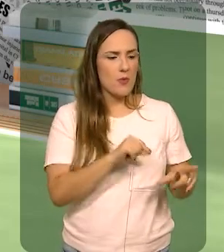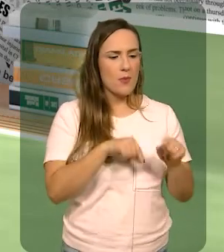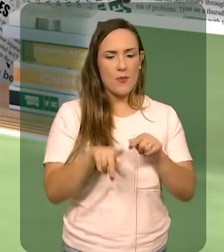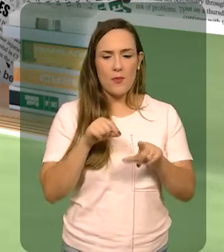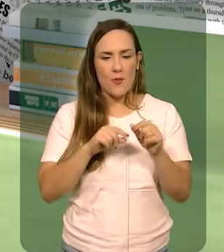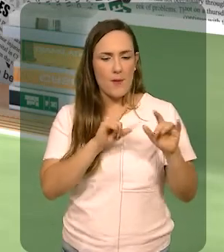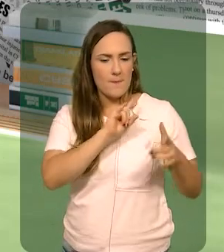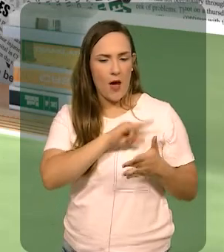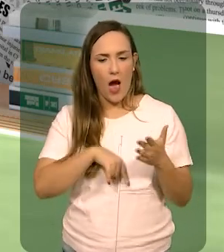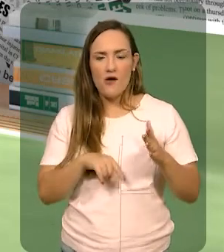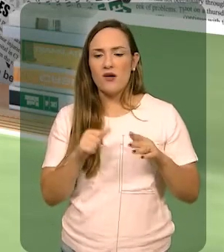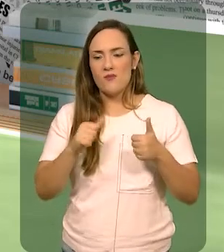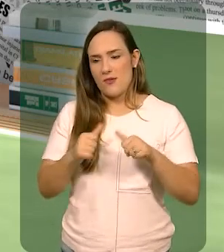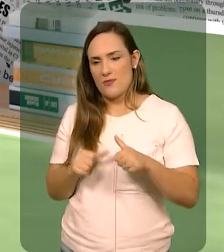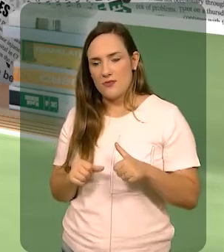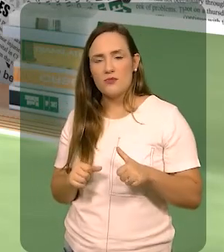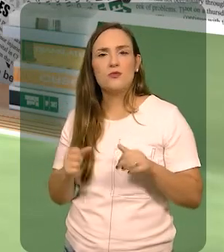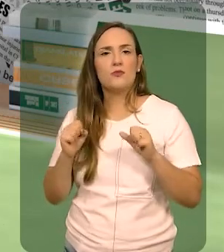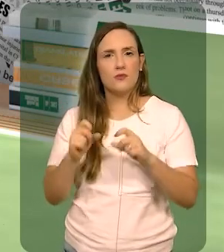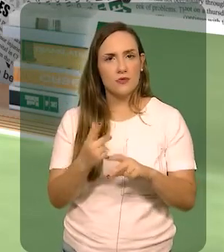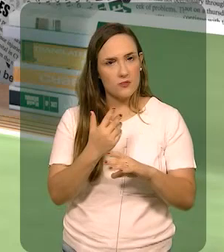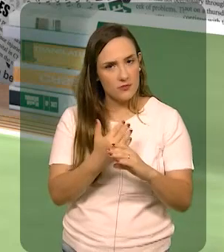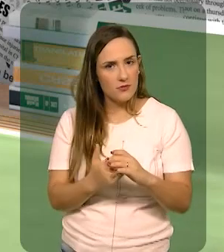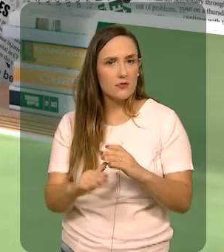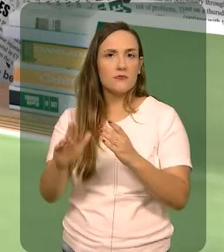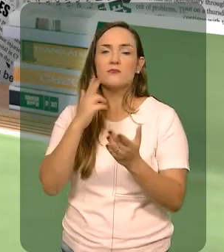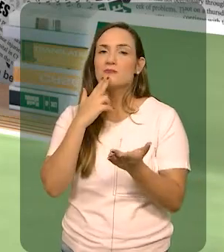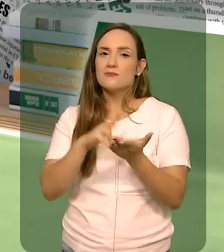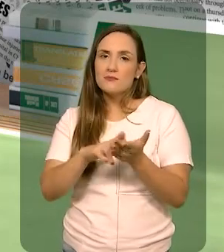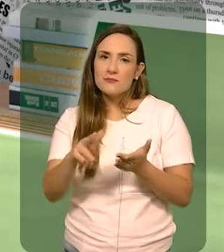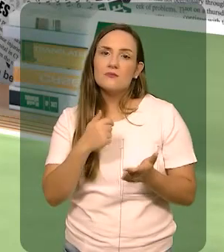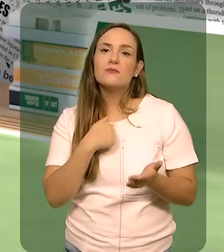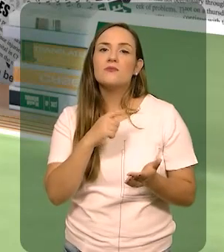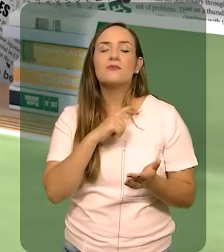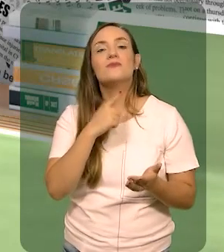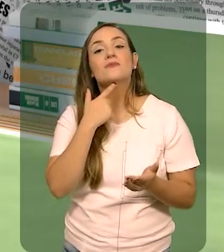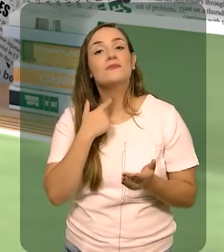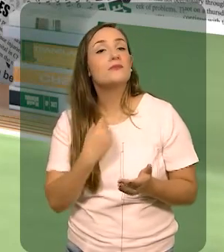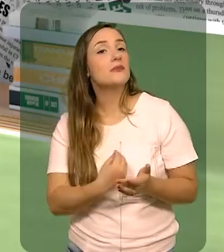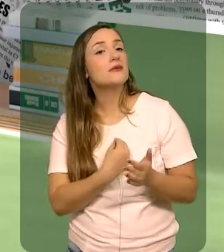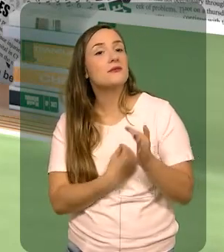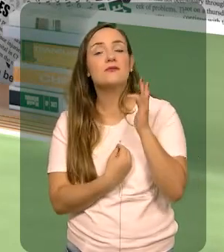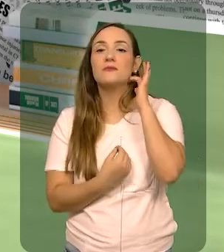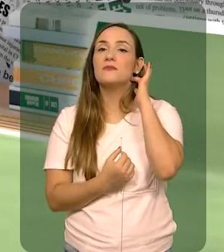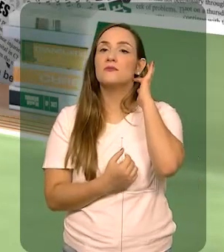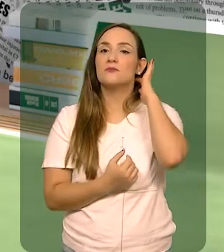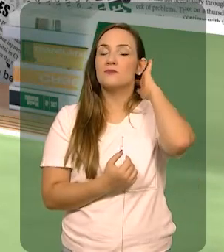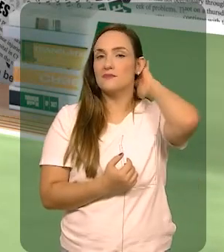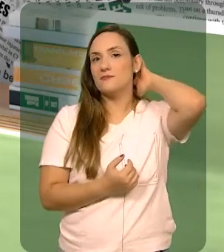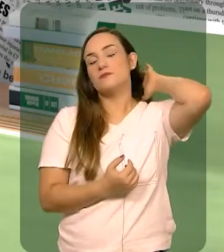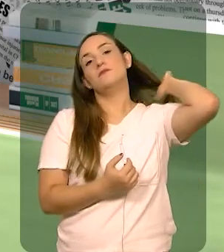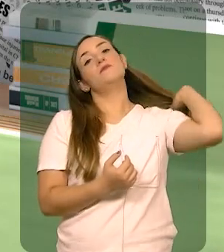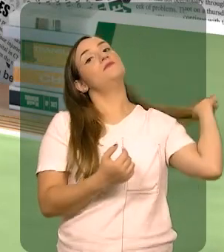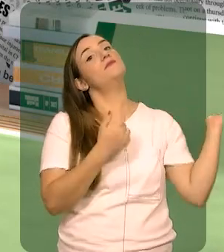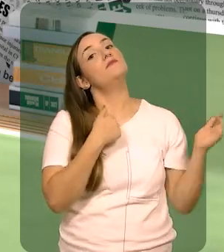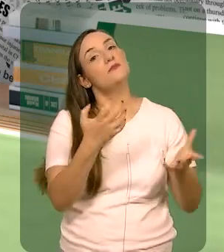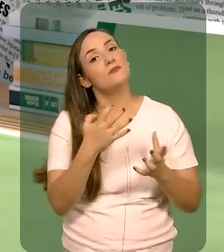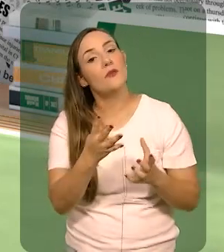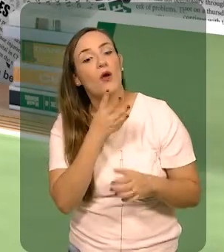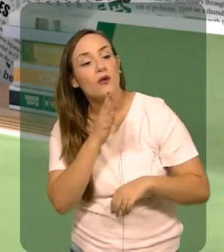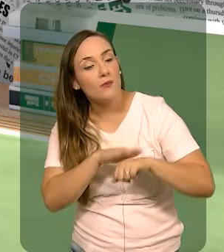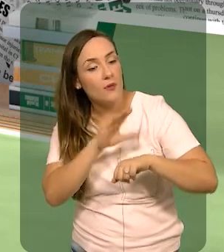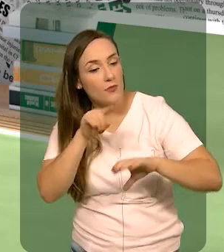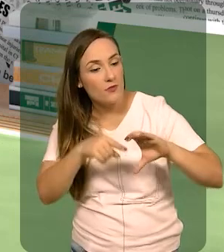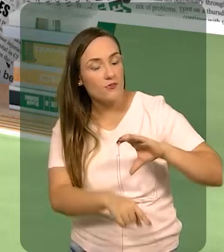o processo da seletiva, né? Falei, mandei a minha carta de intenção, que eu tinha intenção de participar, de